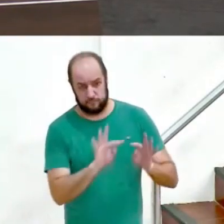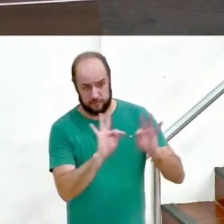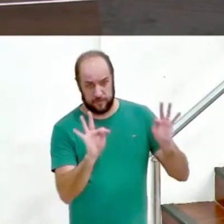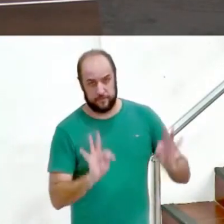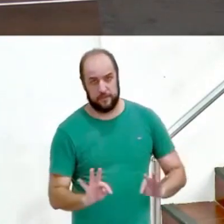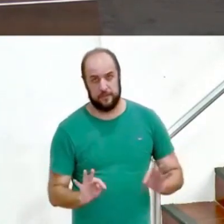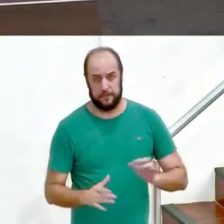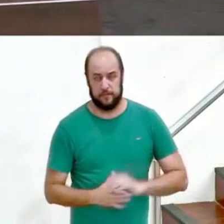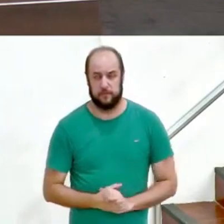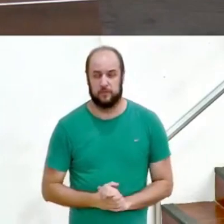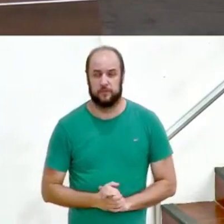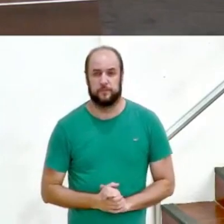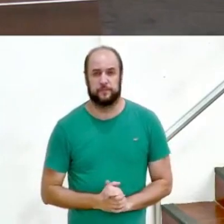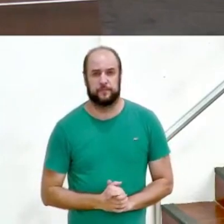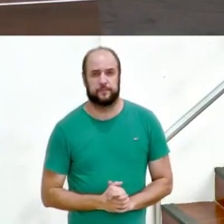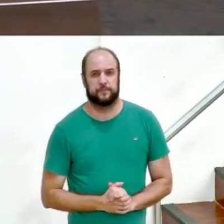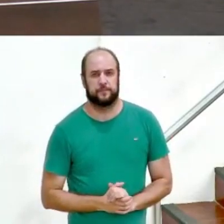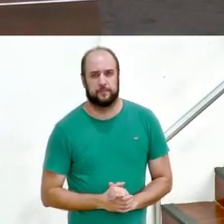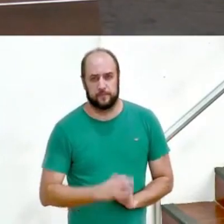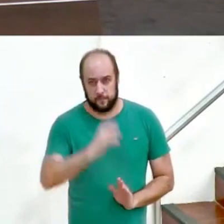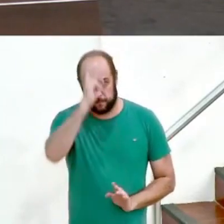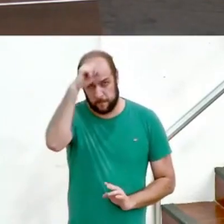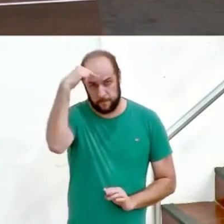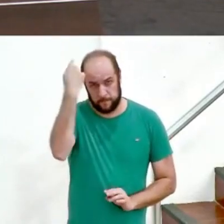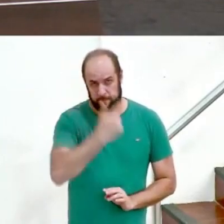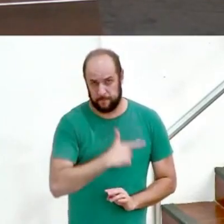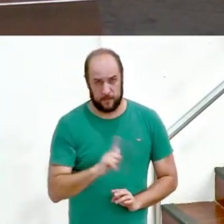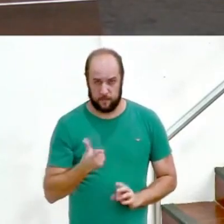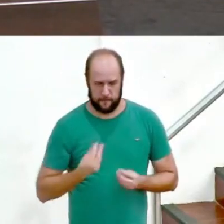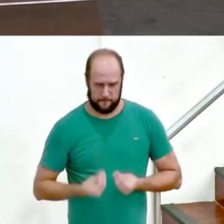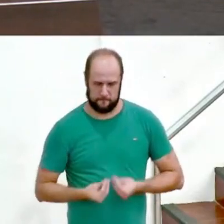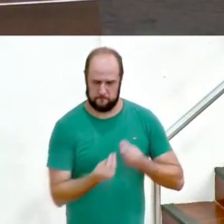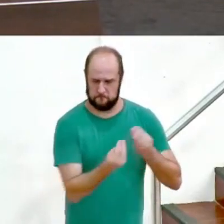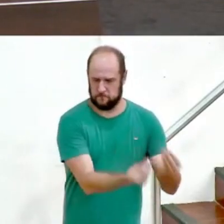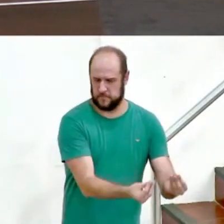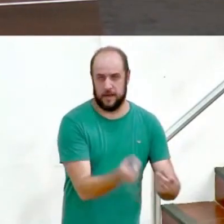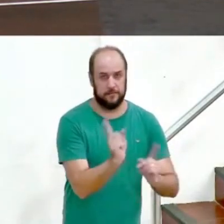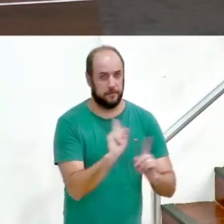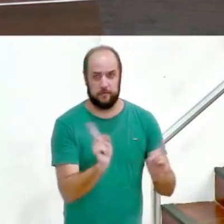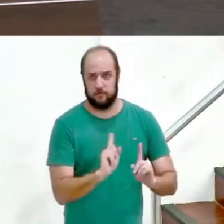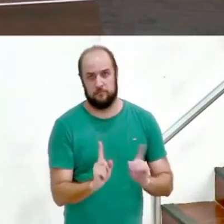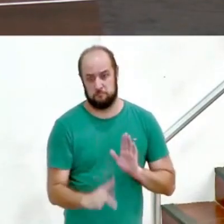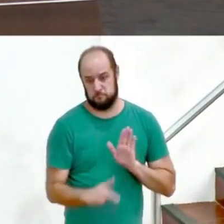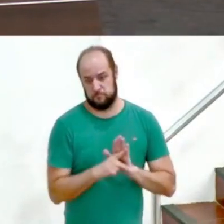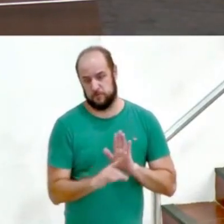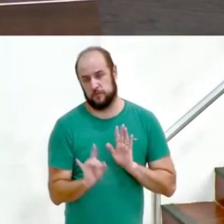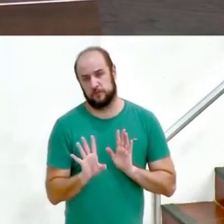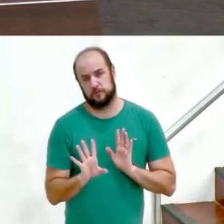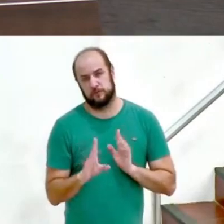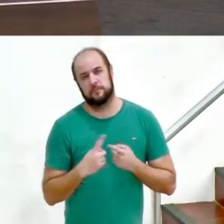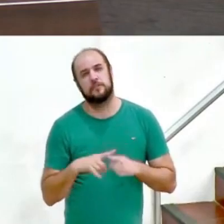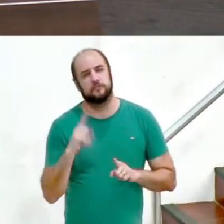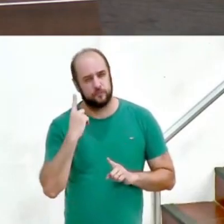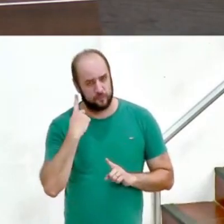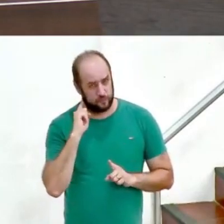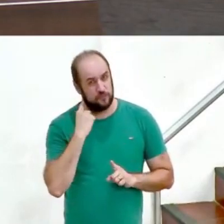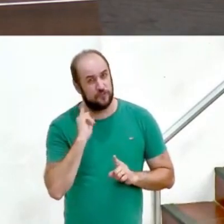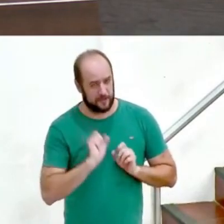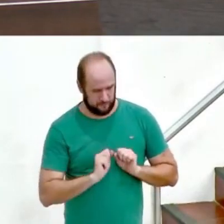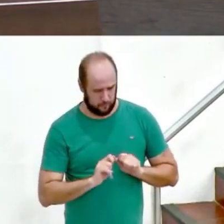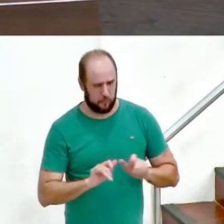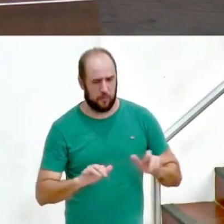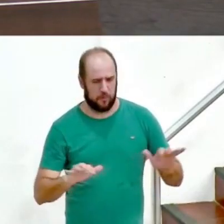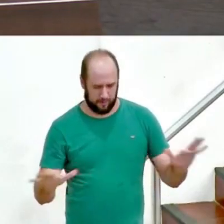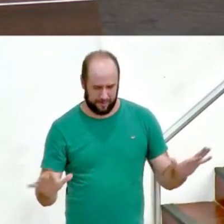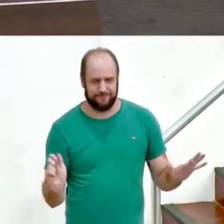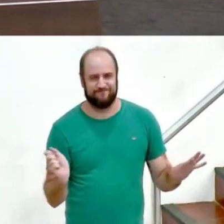tabernáculo. A santidade não é comunicada ou transferida, mas a impureza, sim,